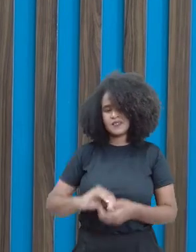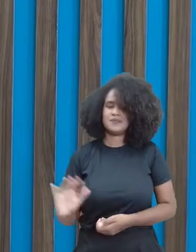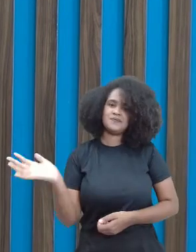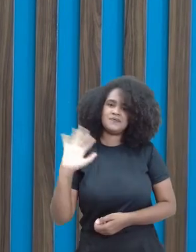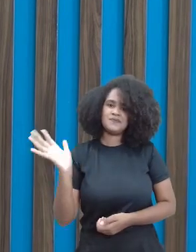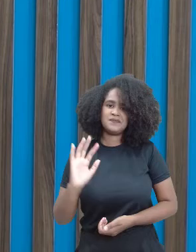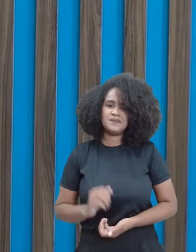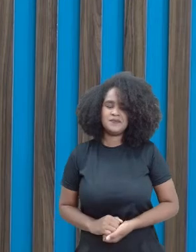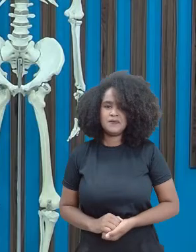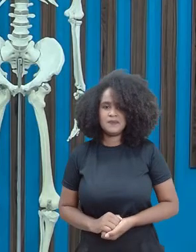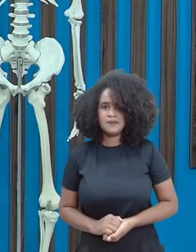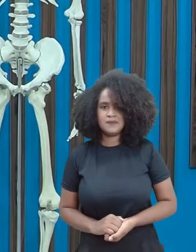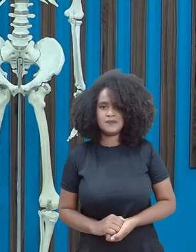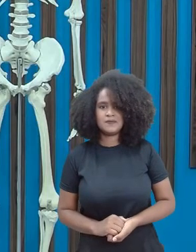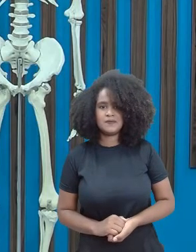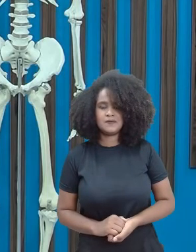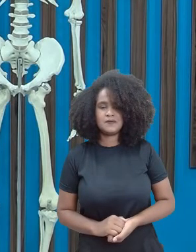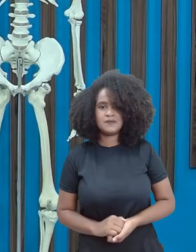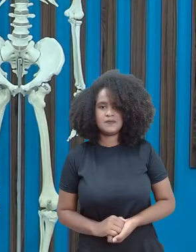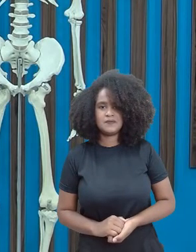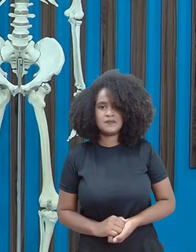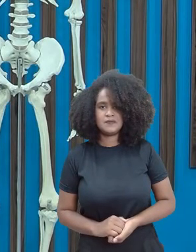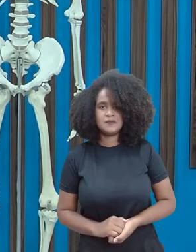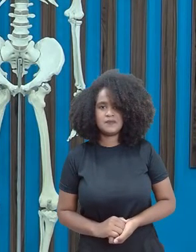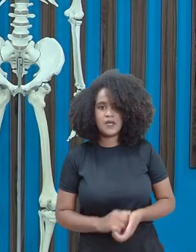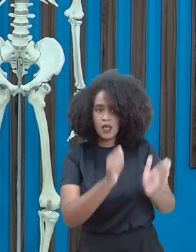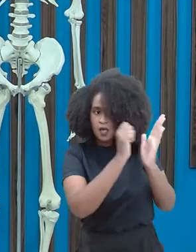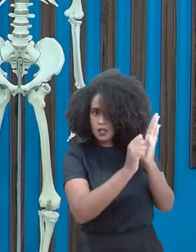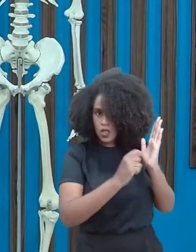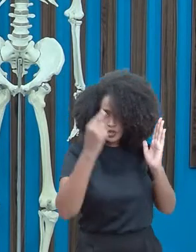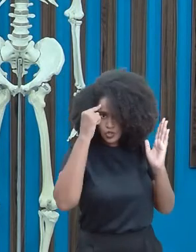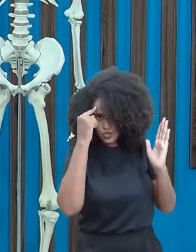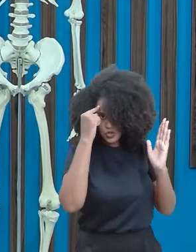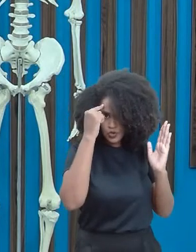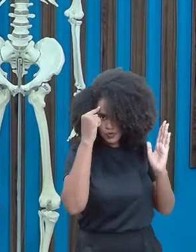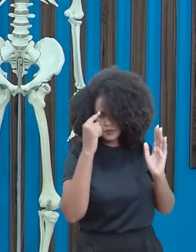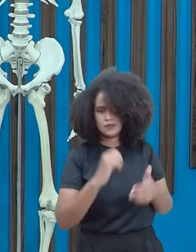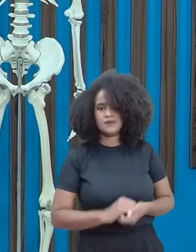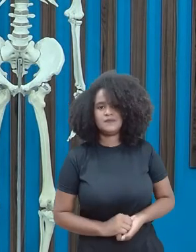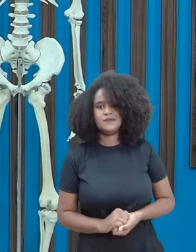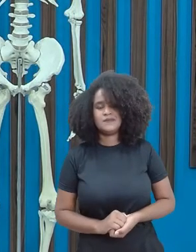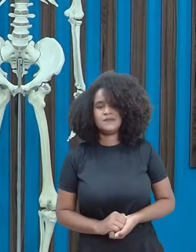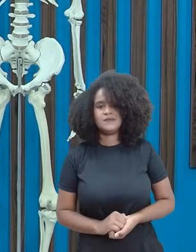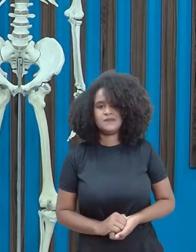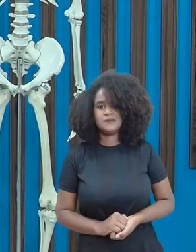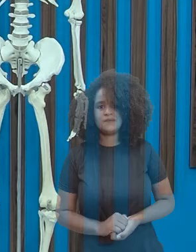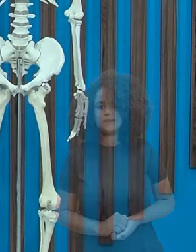Tchau, tchau. Anotem as dúvidas no YouTube.